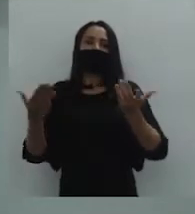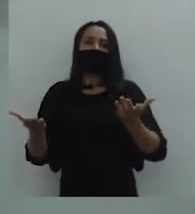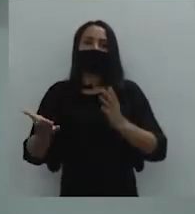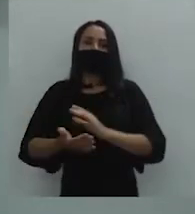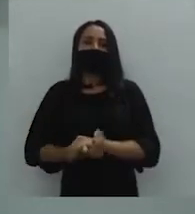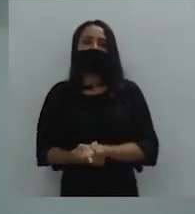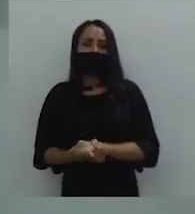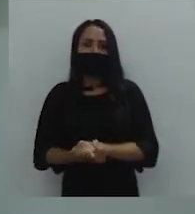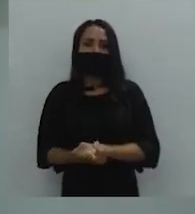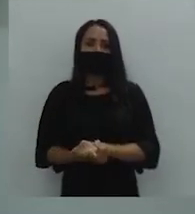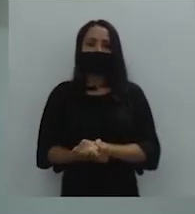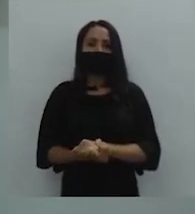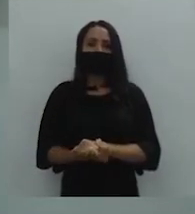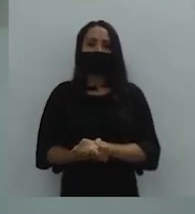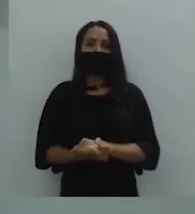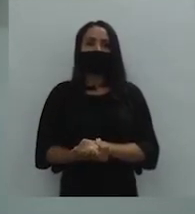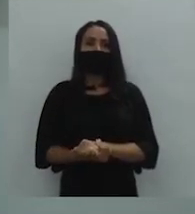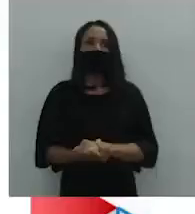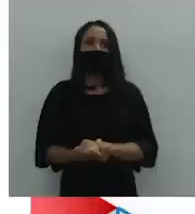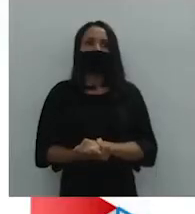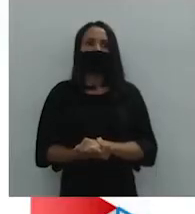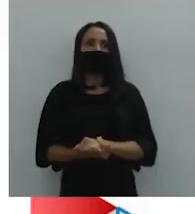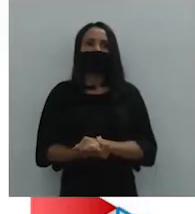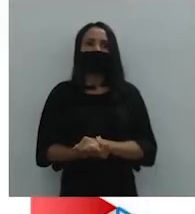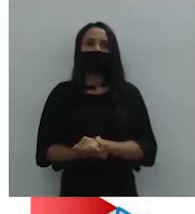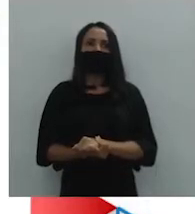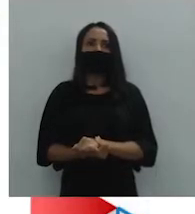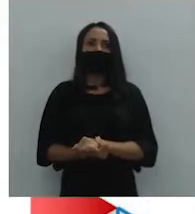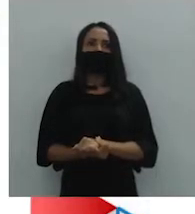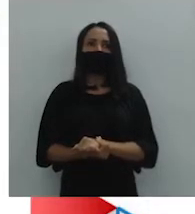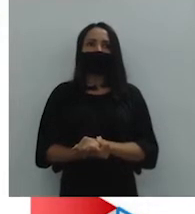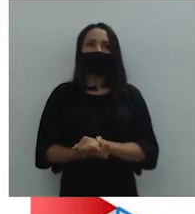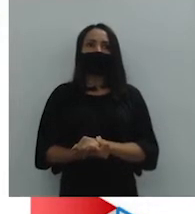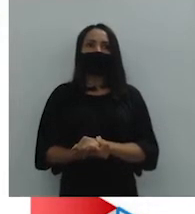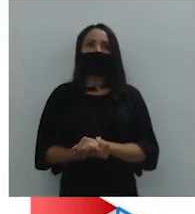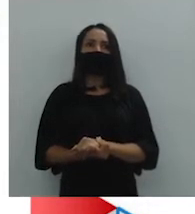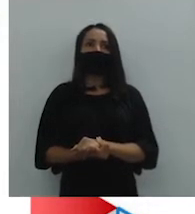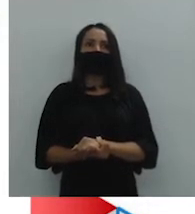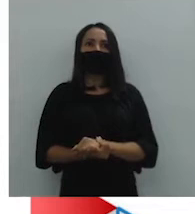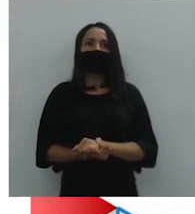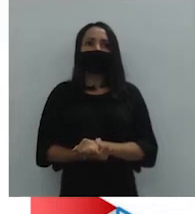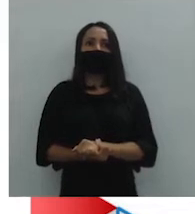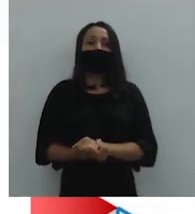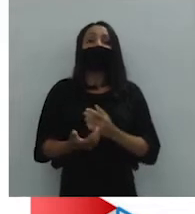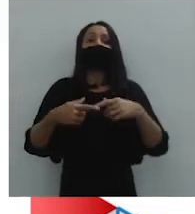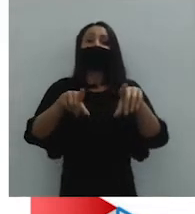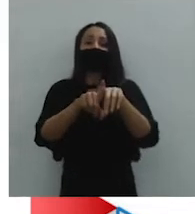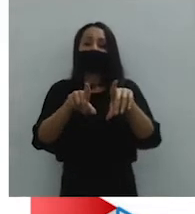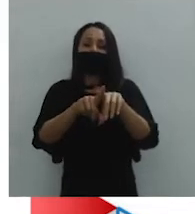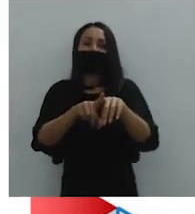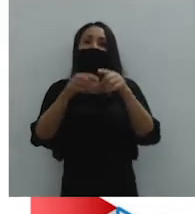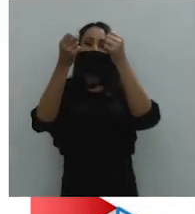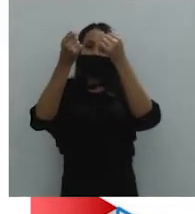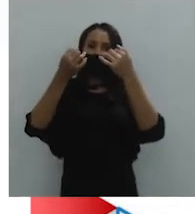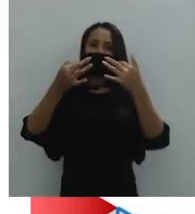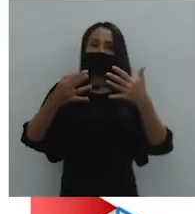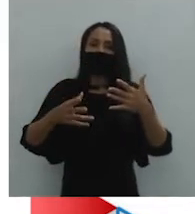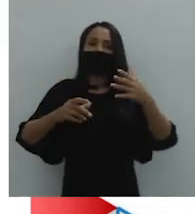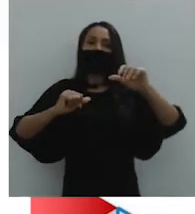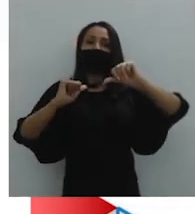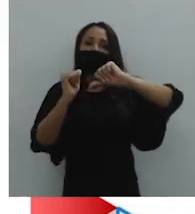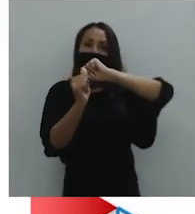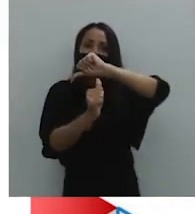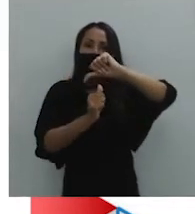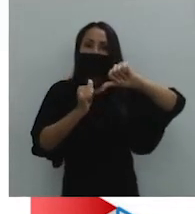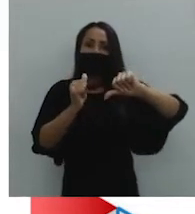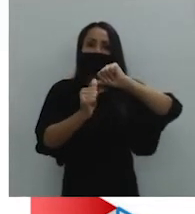aquela transformação geral, certo? Ainda também, falando sobre as modificações